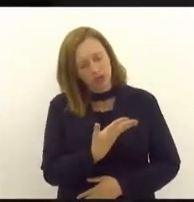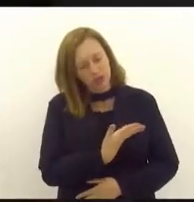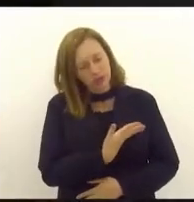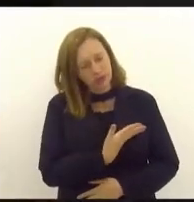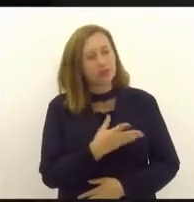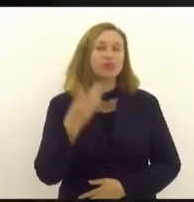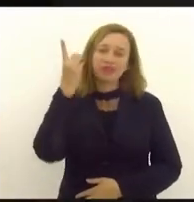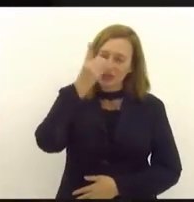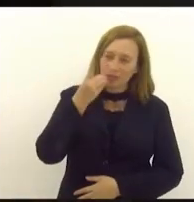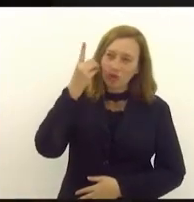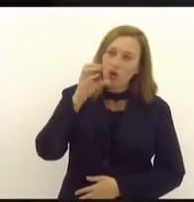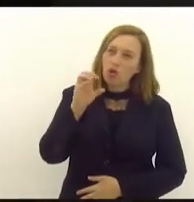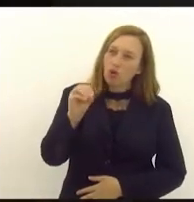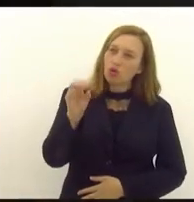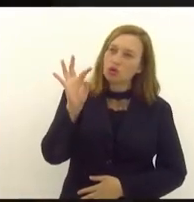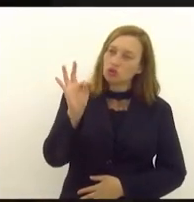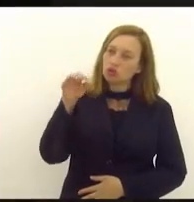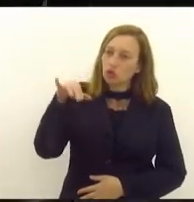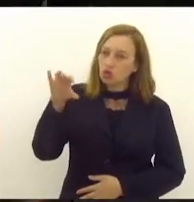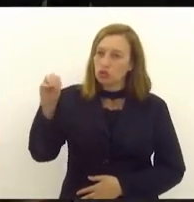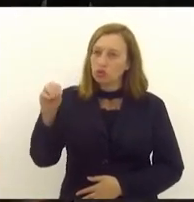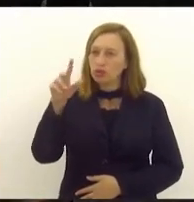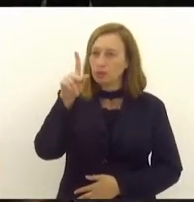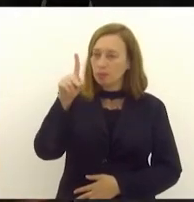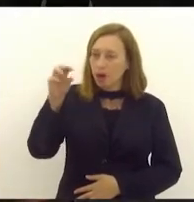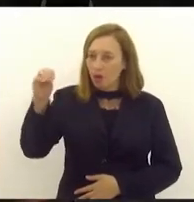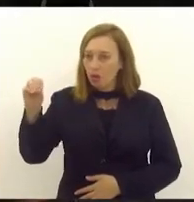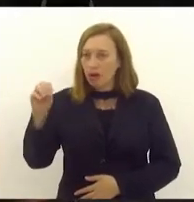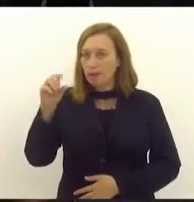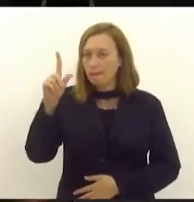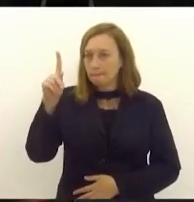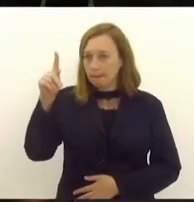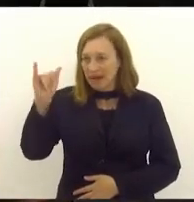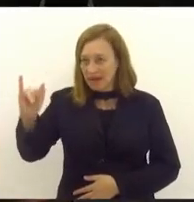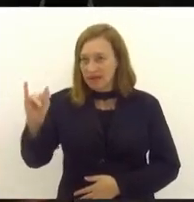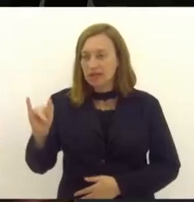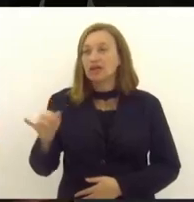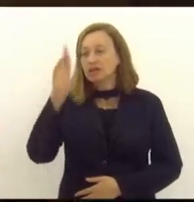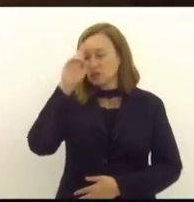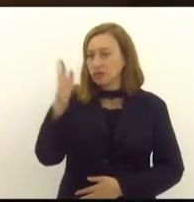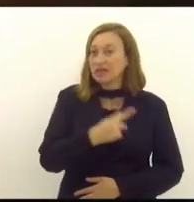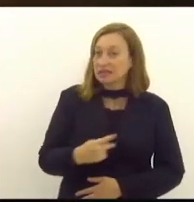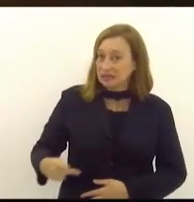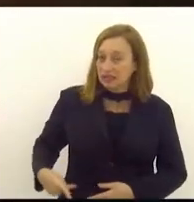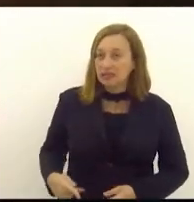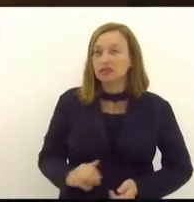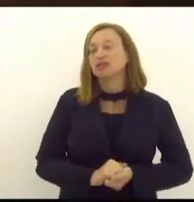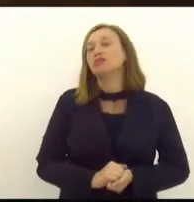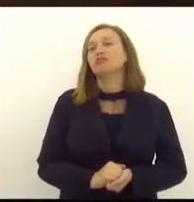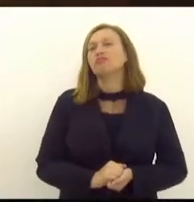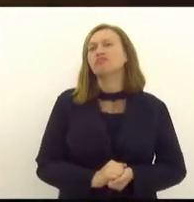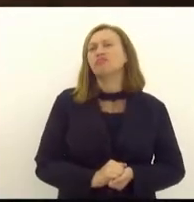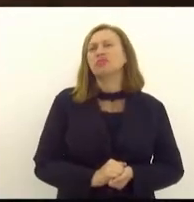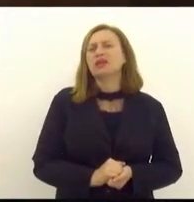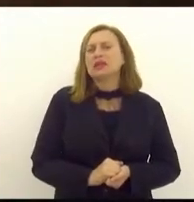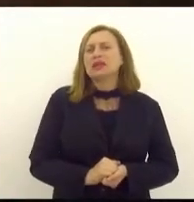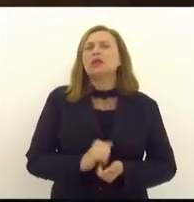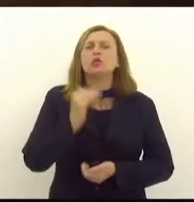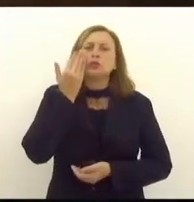deputado Otoni de Paula pai Presidente eu tenho por princípio